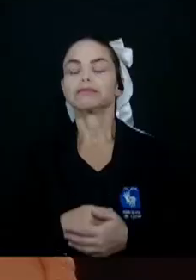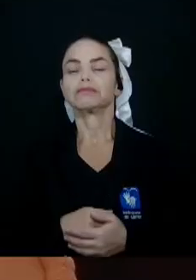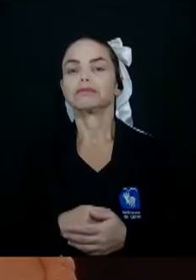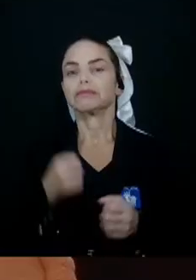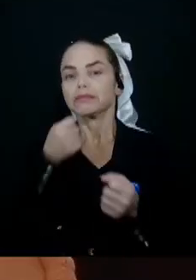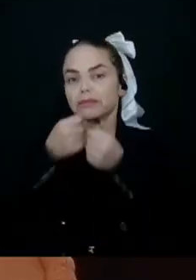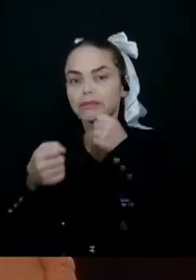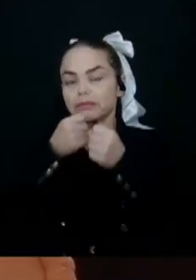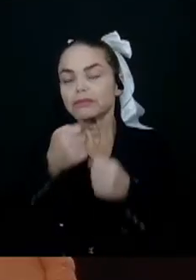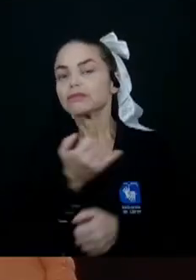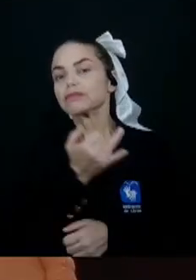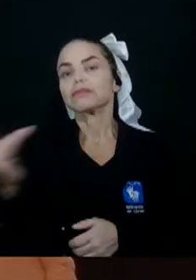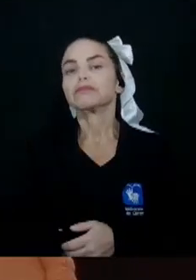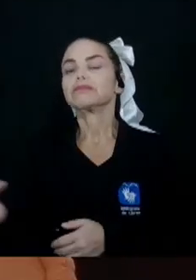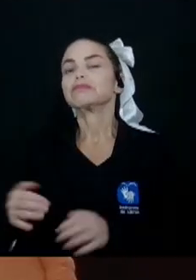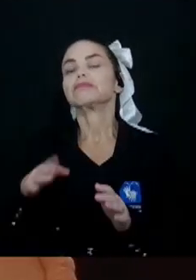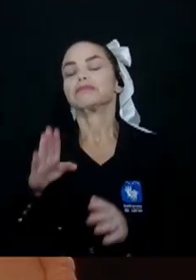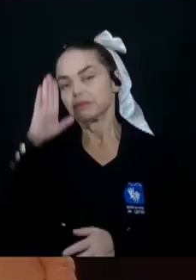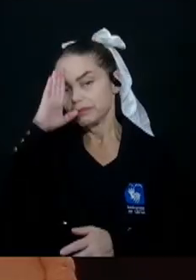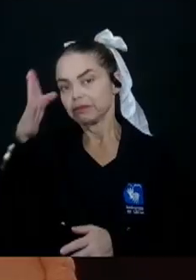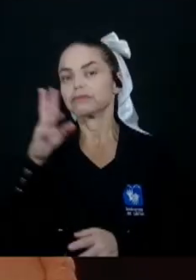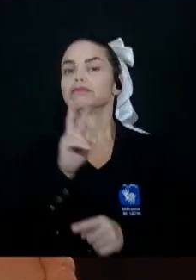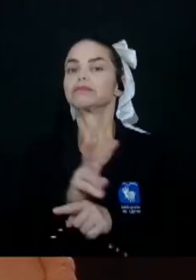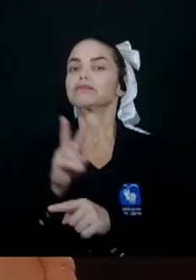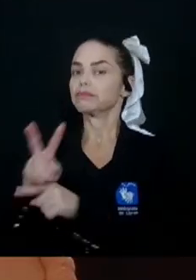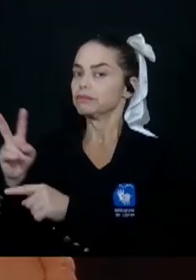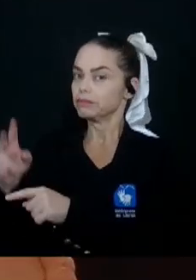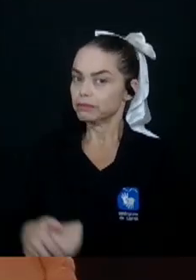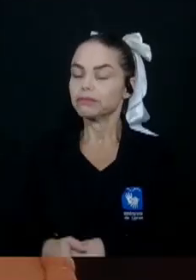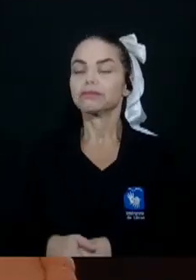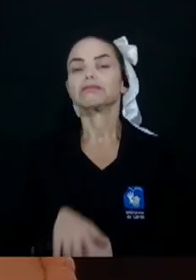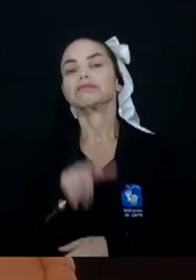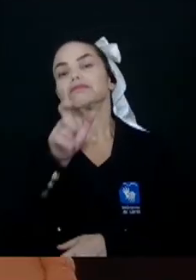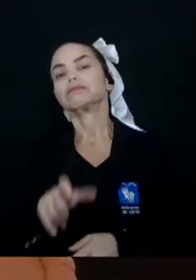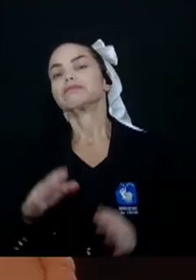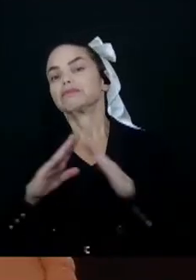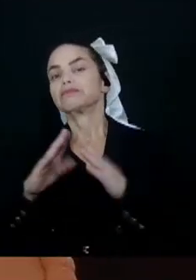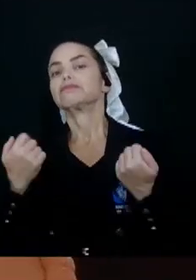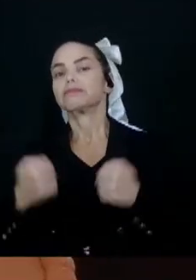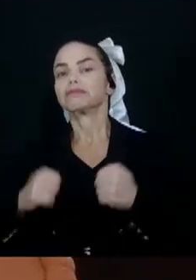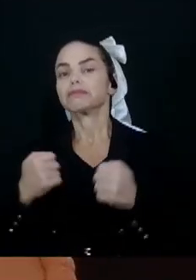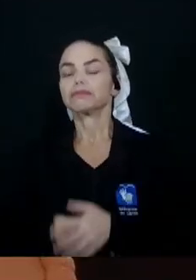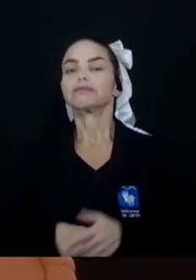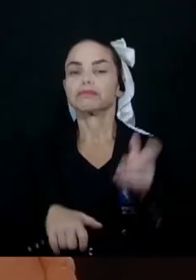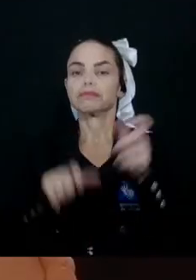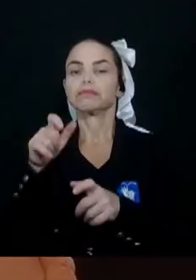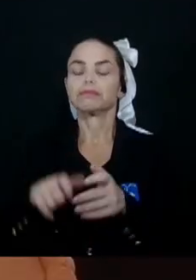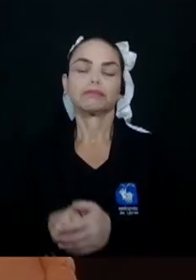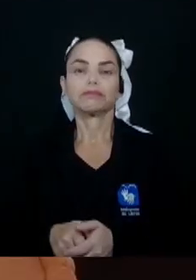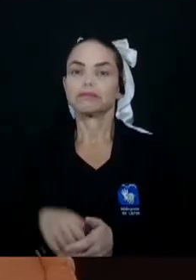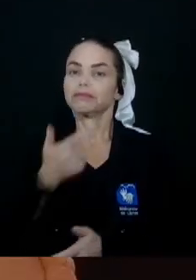os principais cuidados que o pessoal de casa deve ter para não cair nesse tipo de